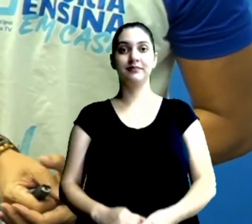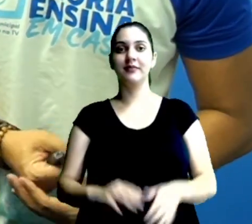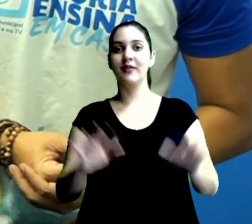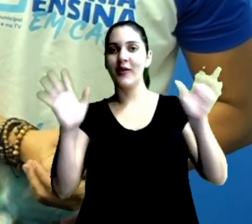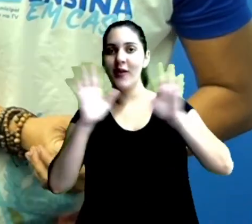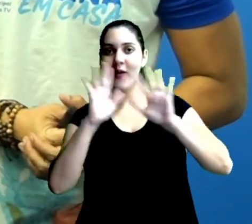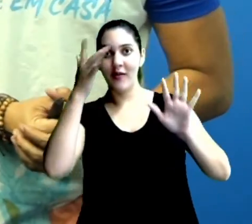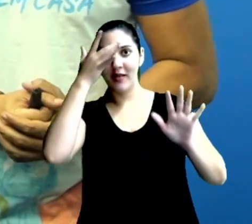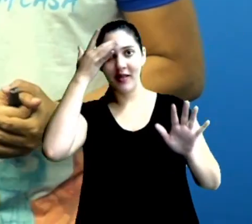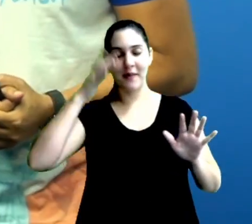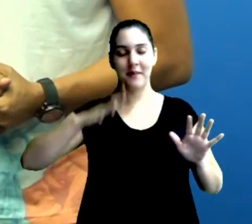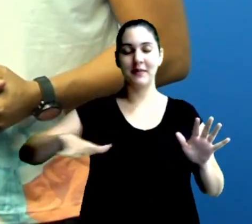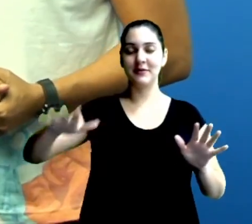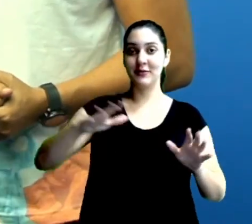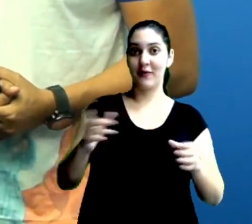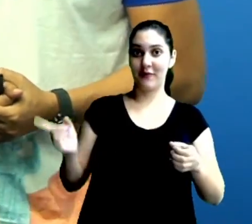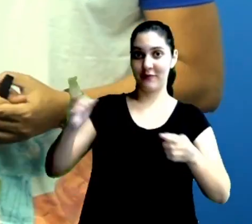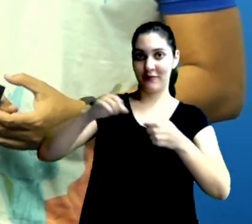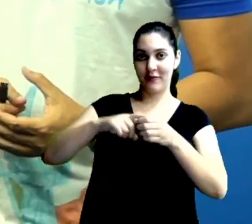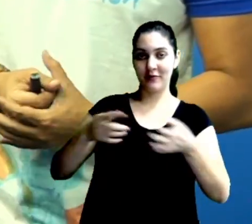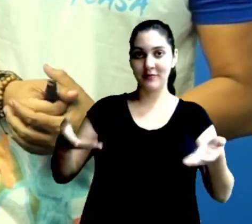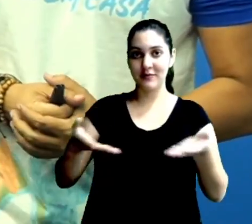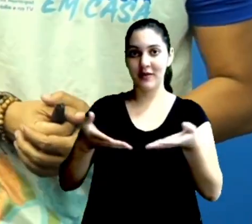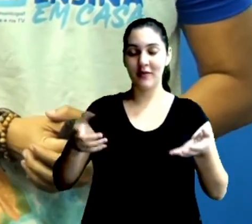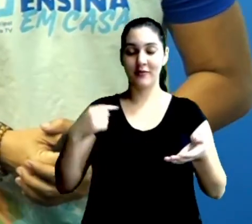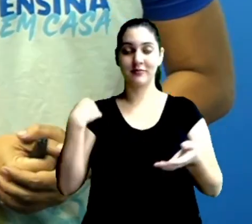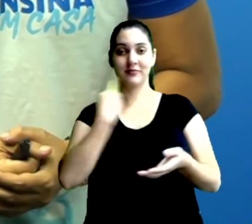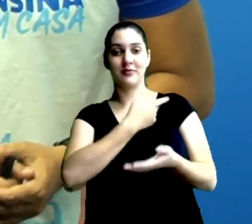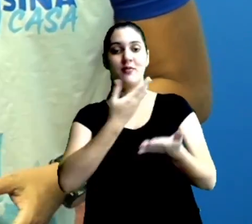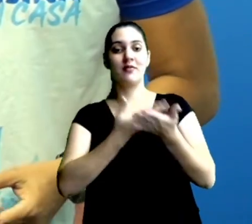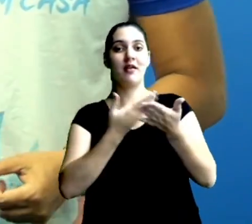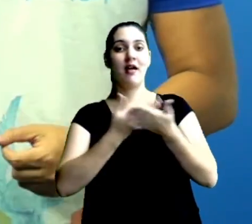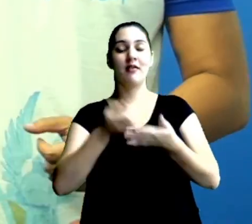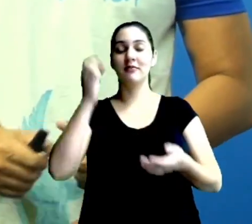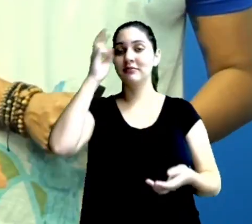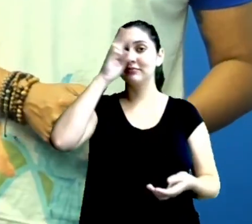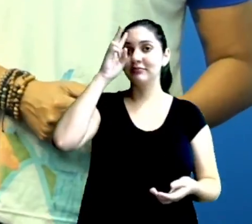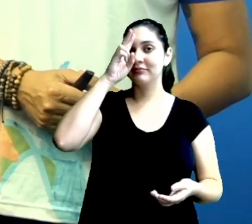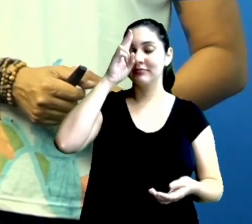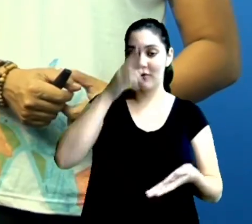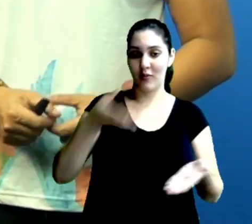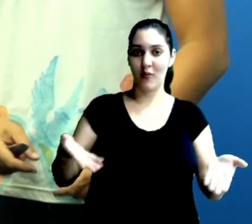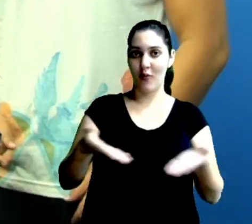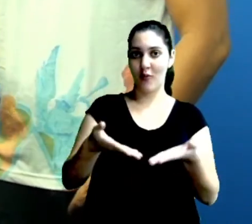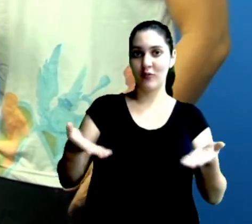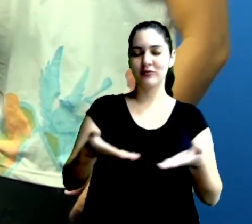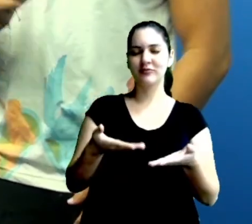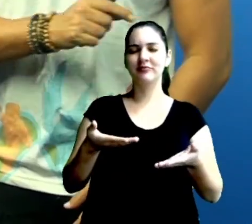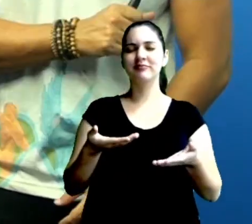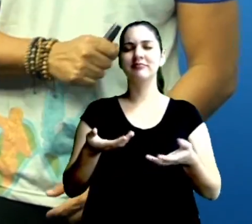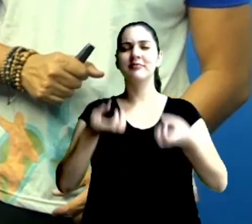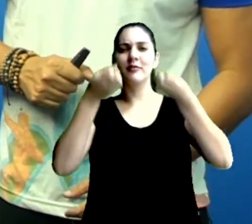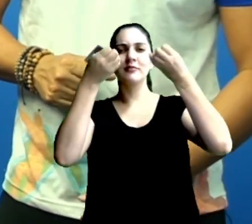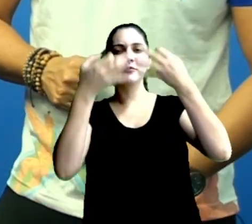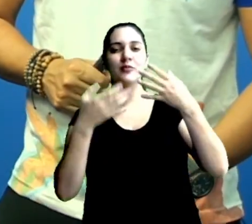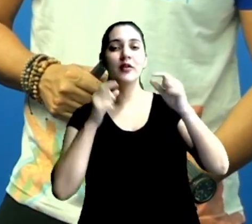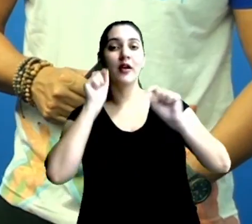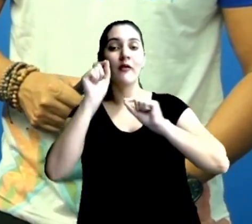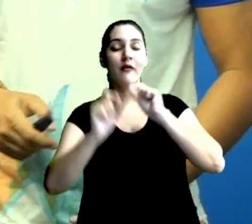Oi pessoal, retornamos aqui com nossa aula de História. Hoje nós vamos tratar das